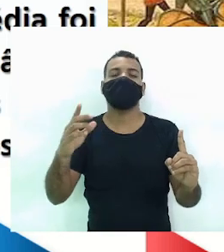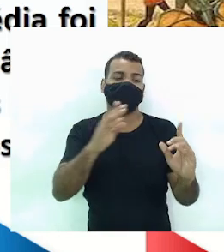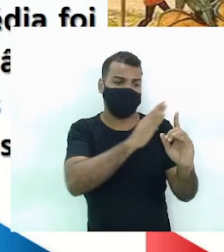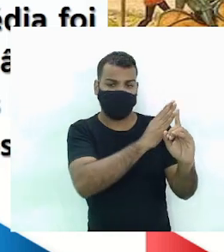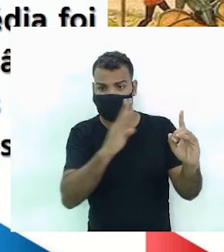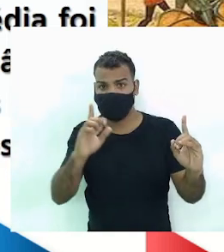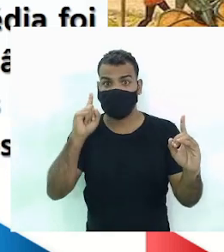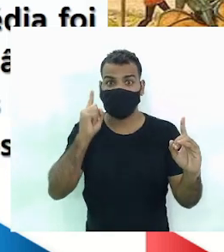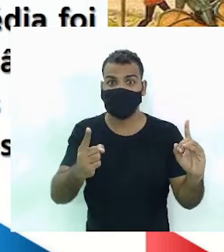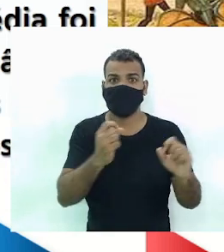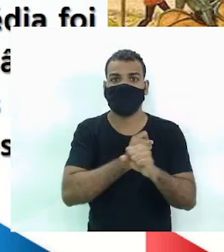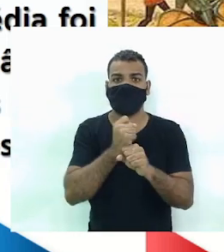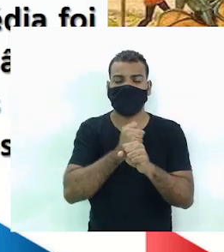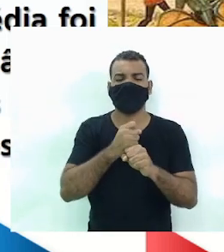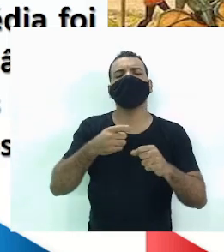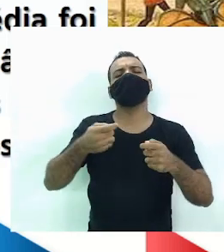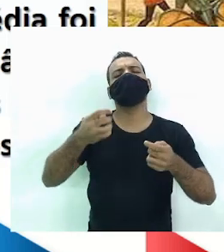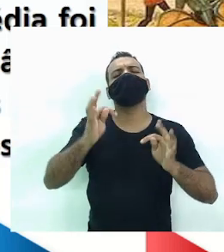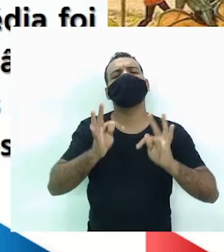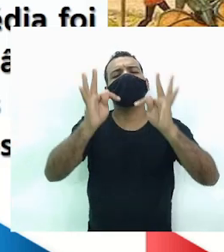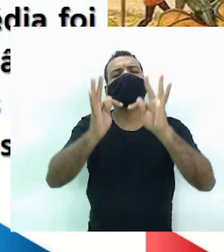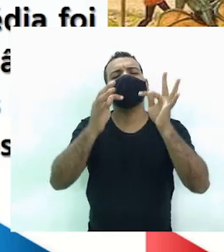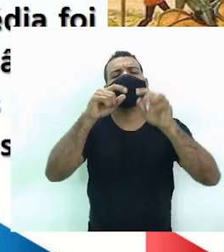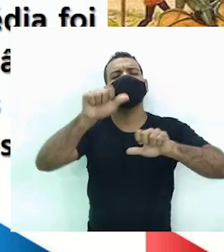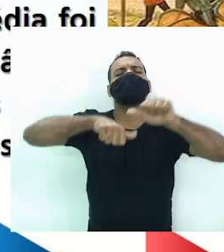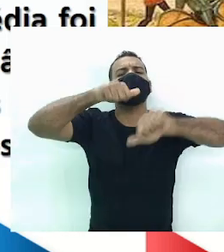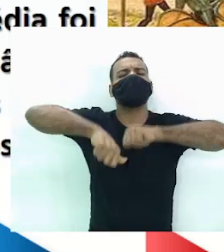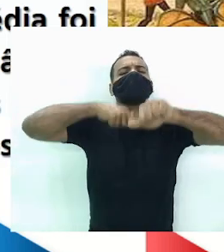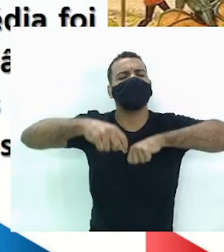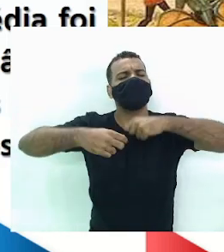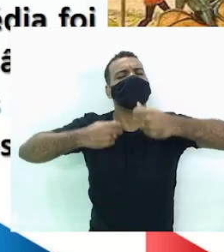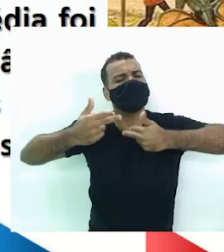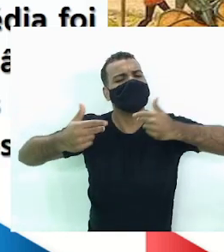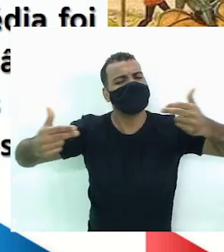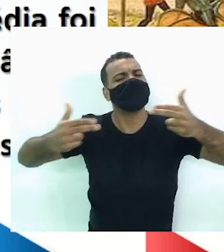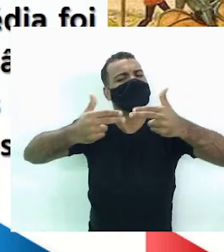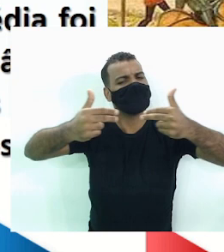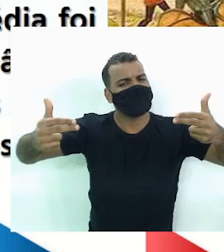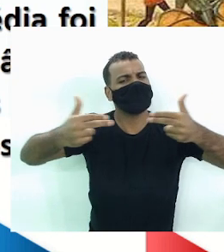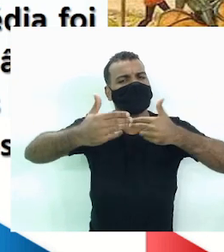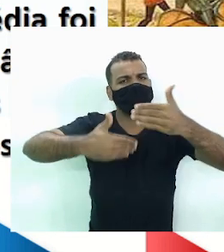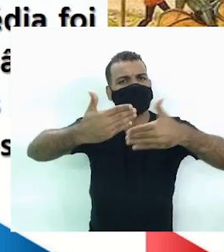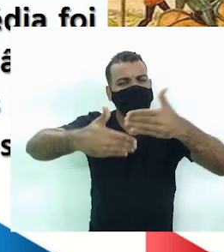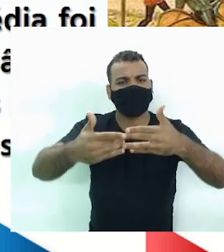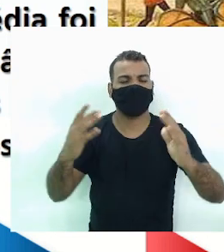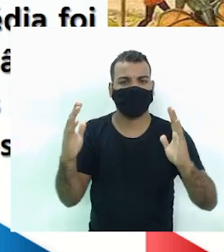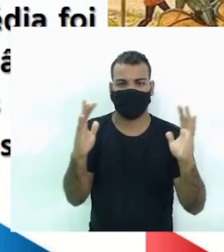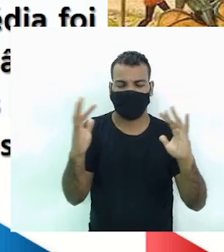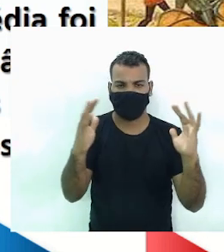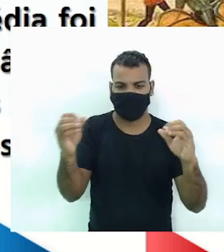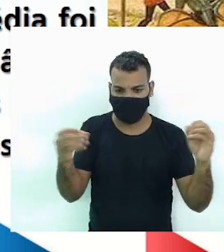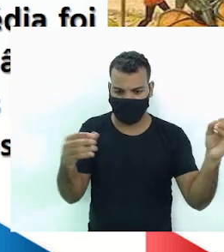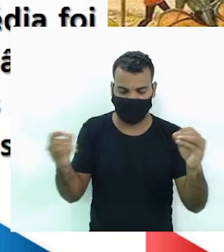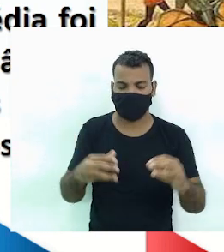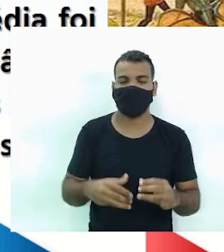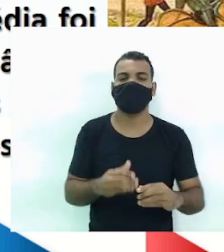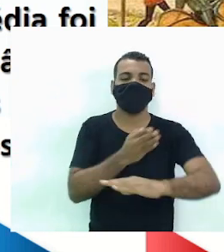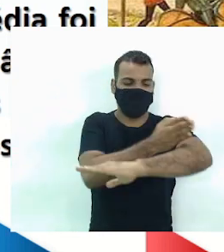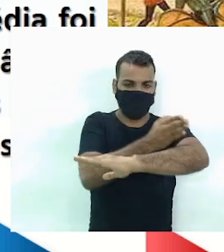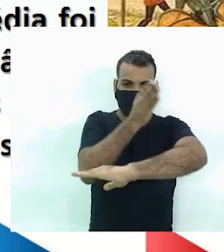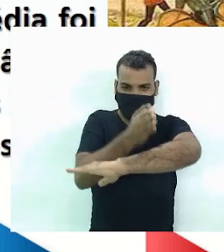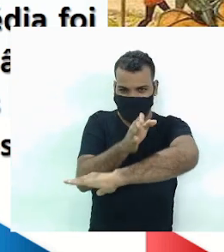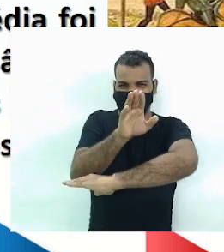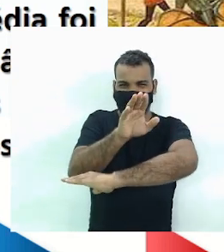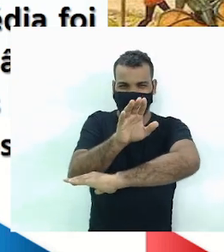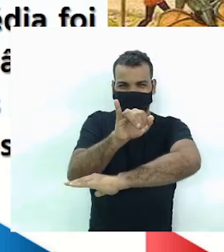sociais, produções intelectuais, ou seja, a Idade Média foi um período muito dinâmico. A Idade Média ocorre